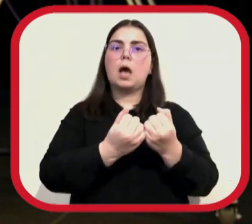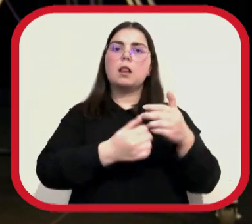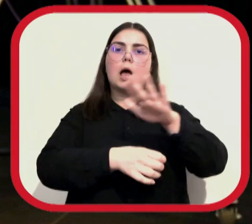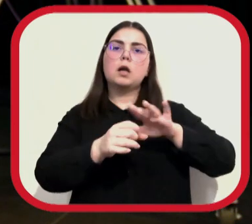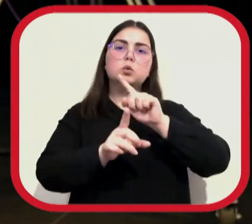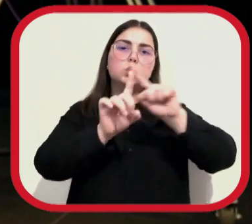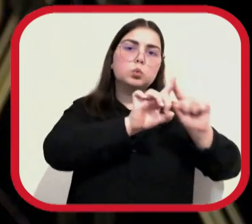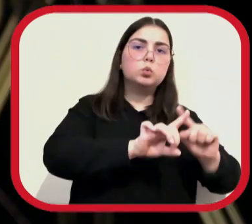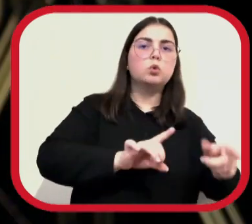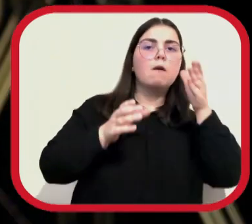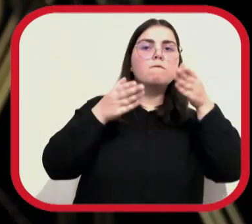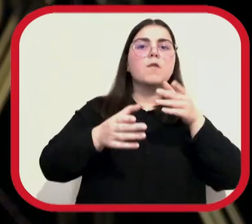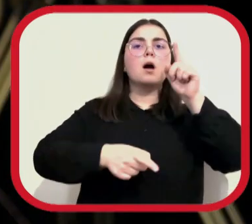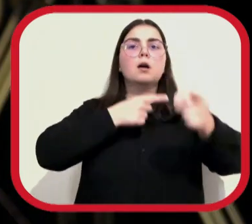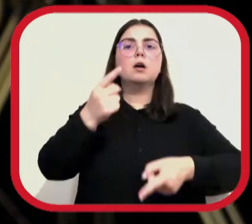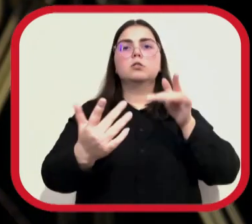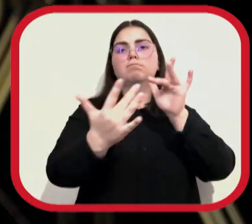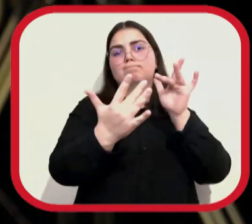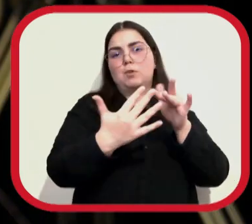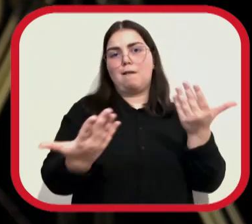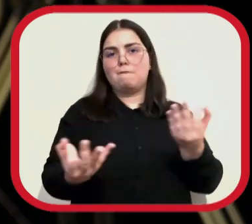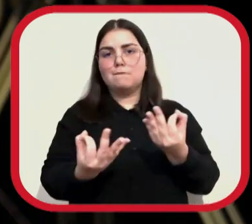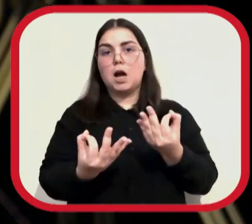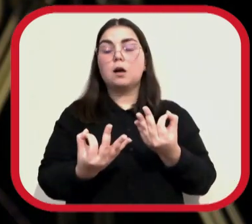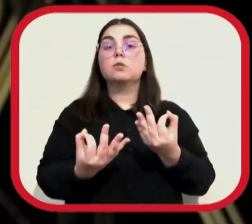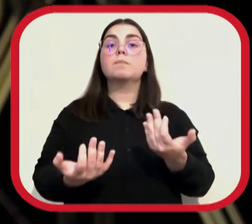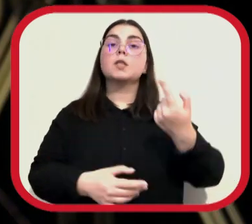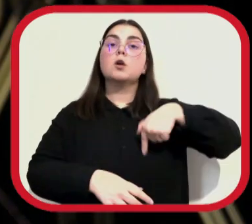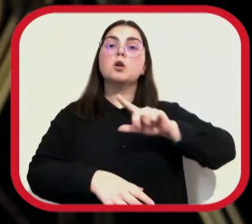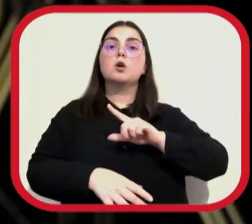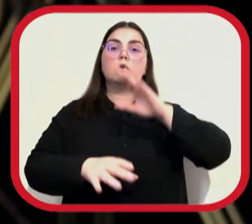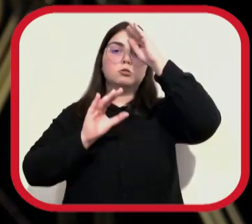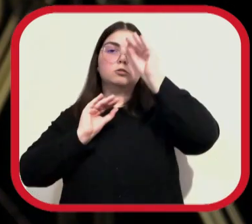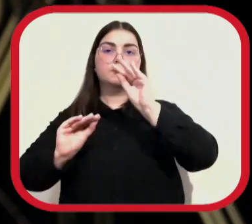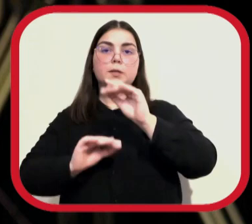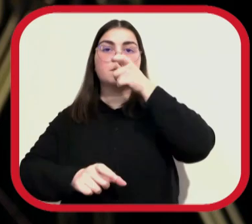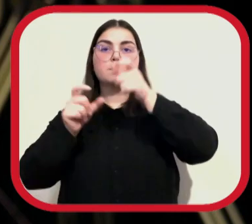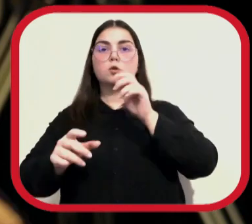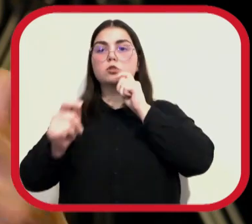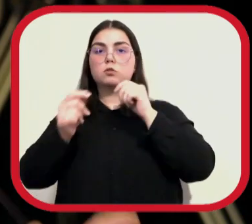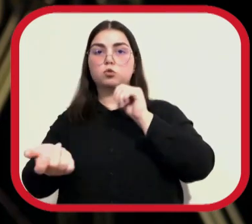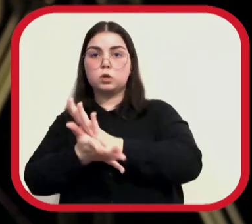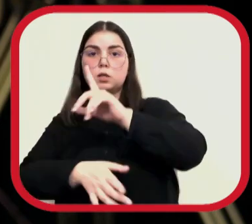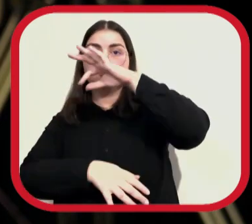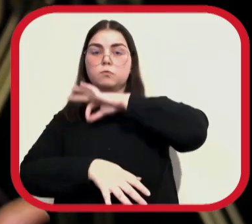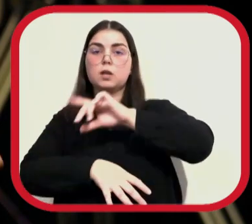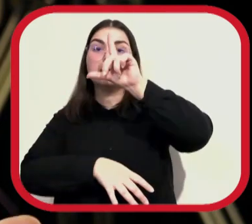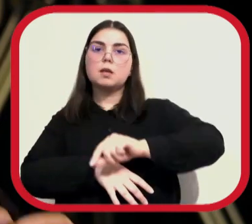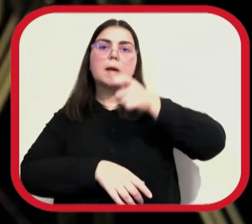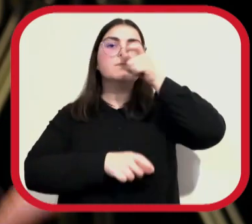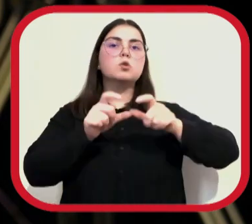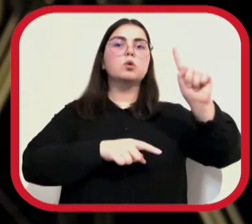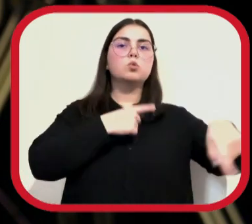alargadas de comunicação, com foco naquilo que é a interação com os médias, ou seja, portanto, não só formamos jornalistas para fazer melhor jornalismo,